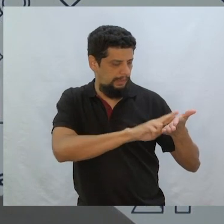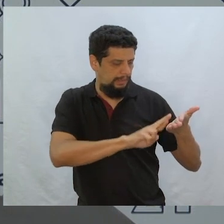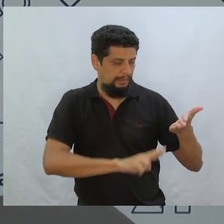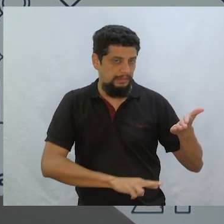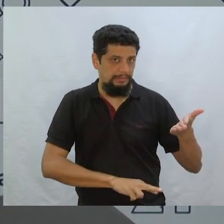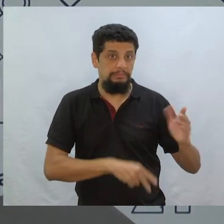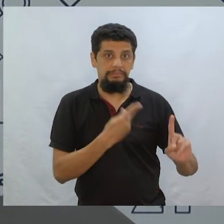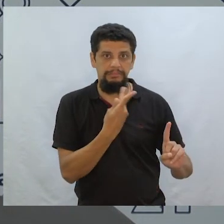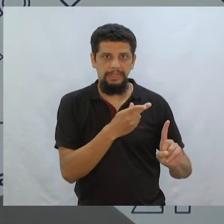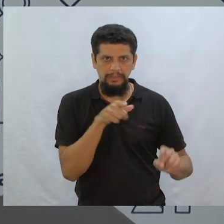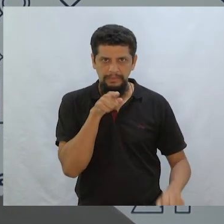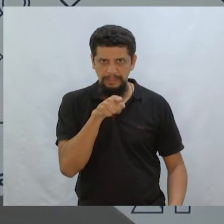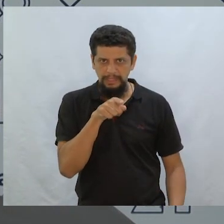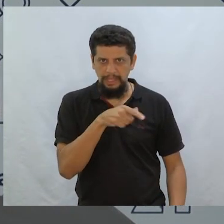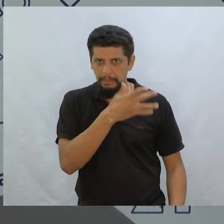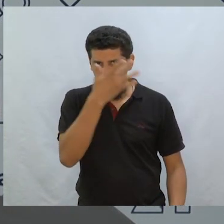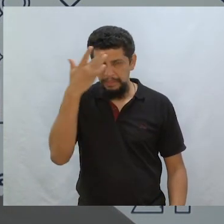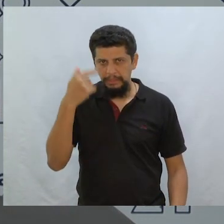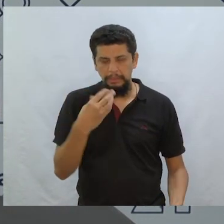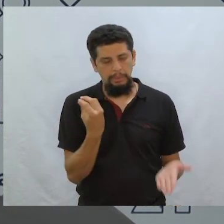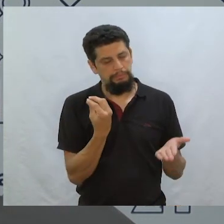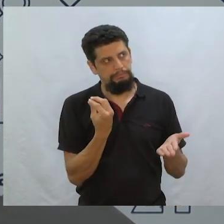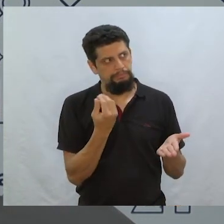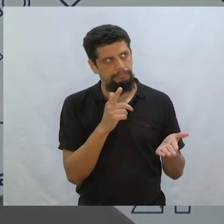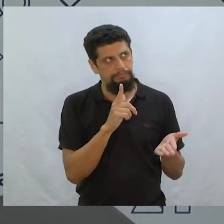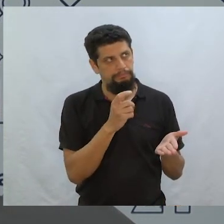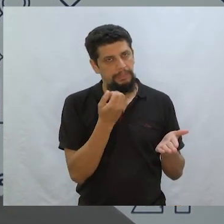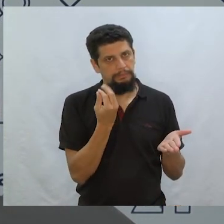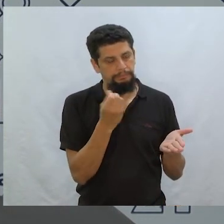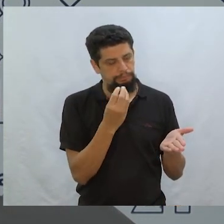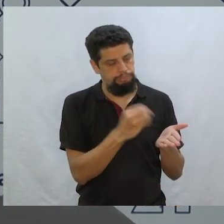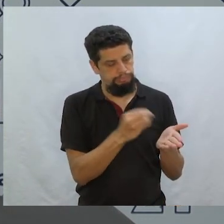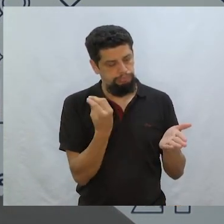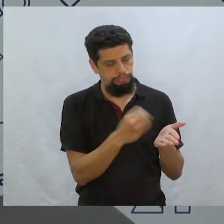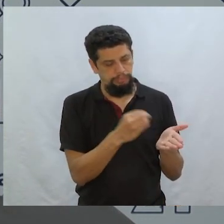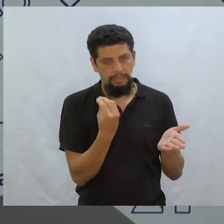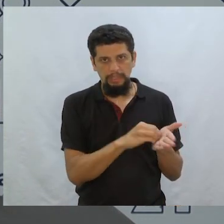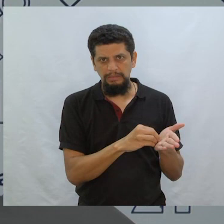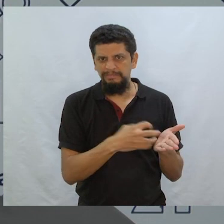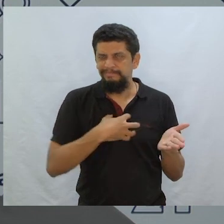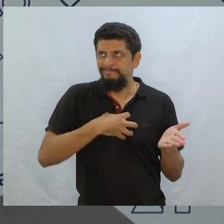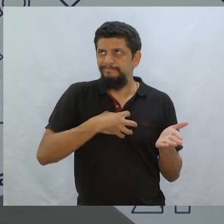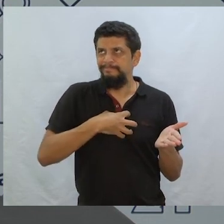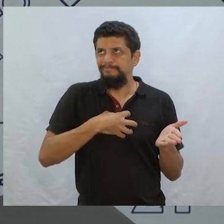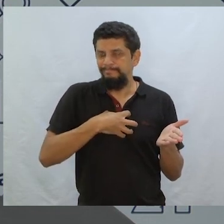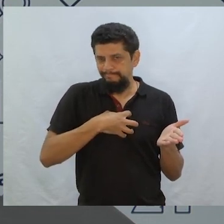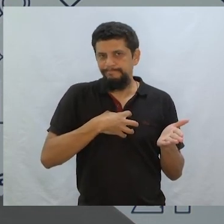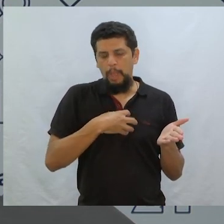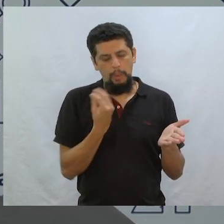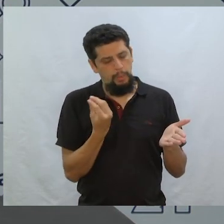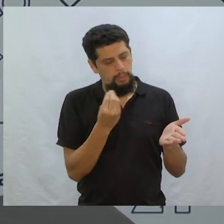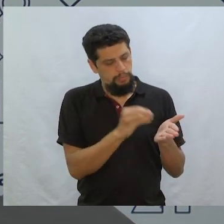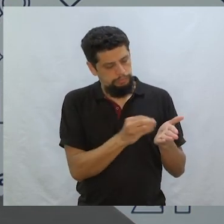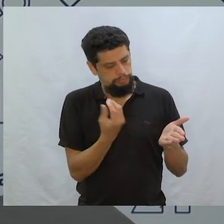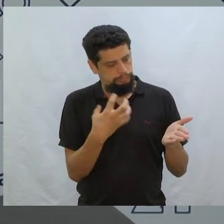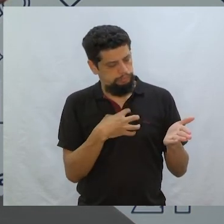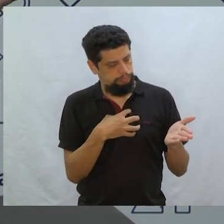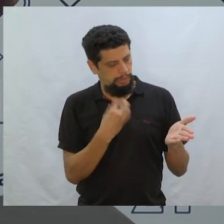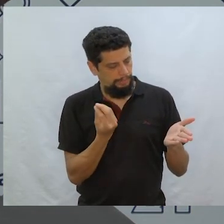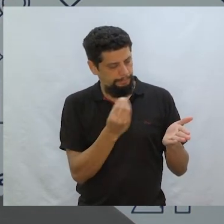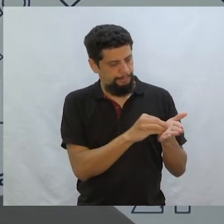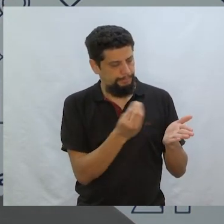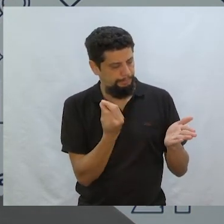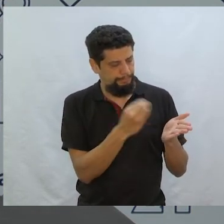a redação dele Você é dessas pessoas que colocam ali no papel exatamente os seus sentimentos porque a gente percebeu na na